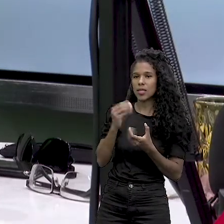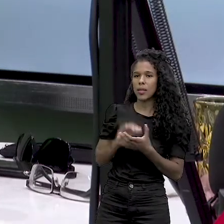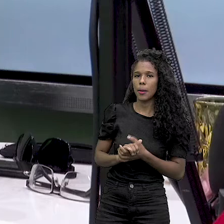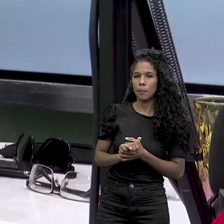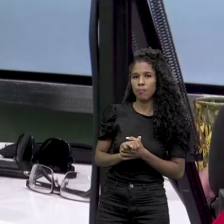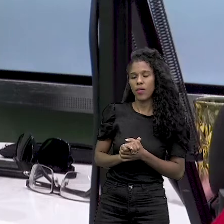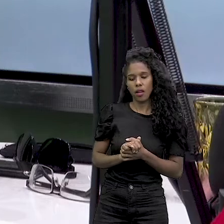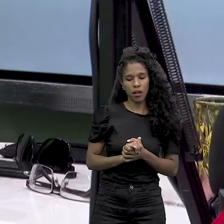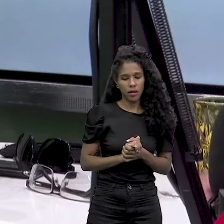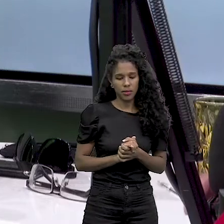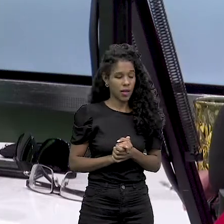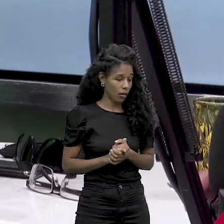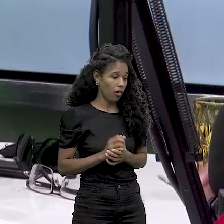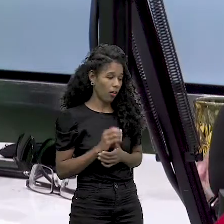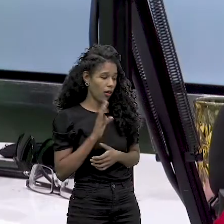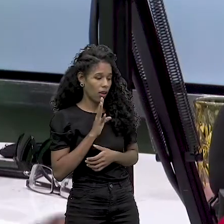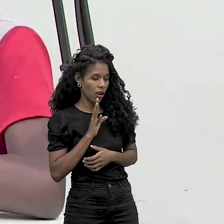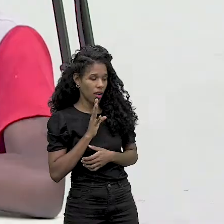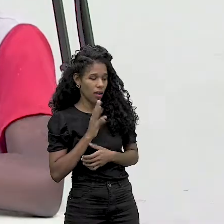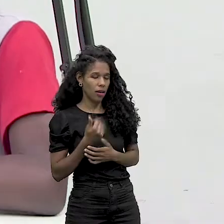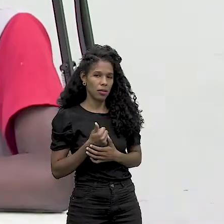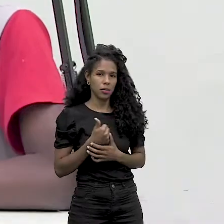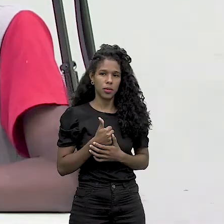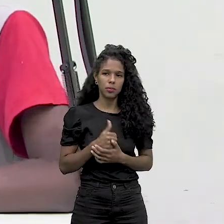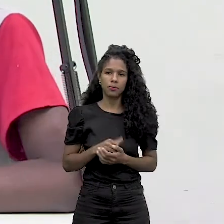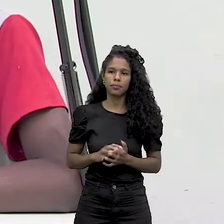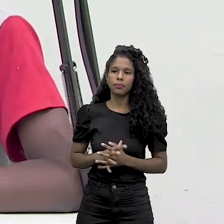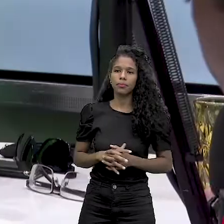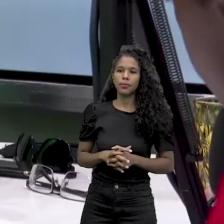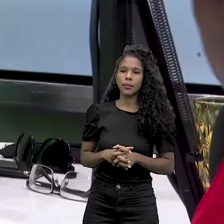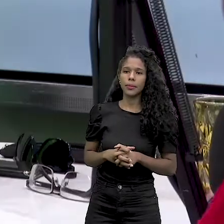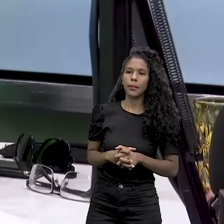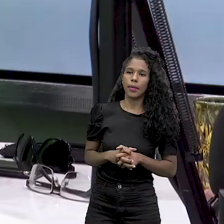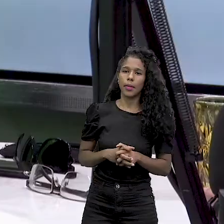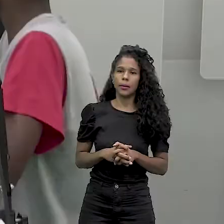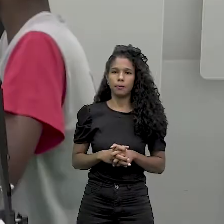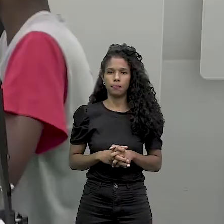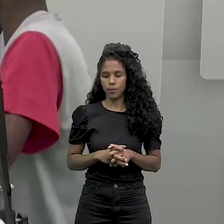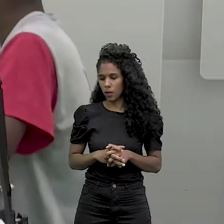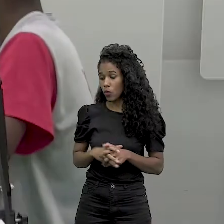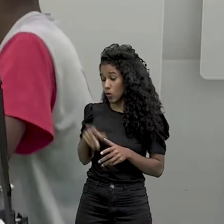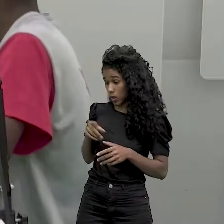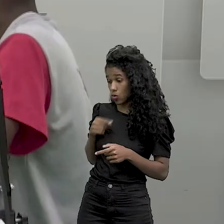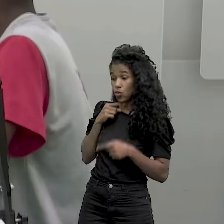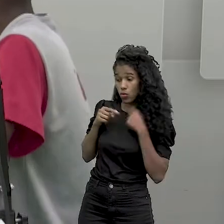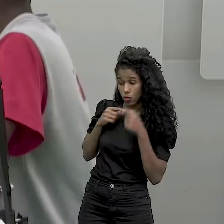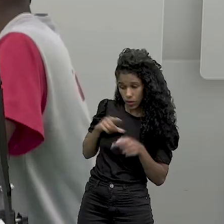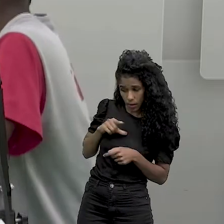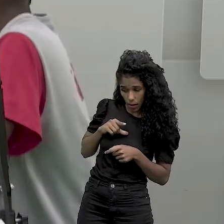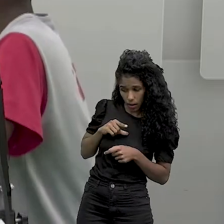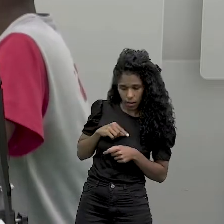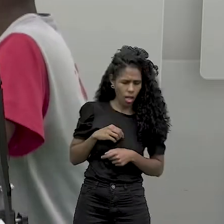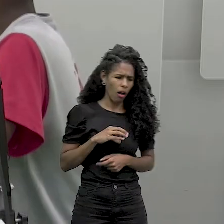tempo que ando a lembrar da minha. E aí, tá entendendo? Sim, claro. Tá. Tem alguma dúvida? Tem alguma pergunta? Não, até... Que a